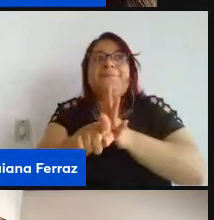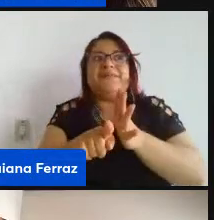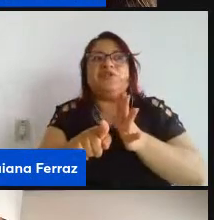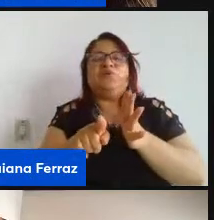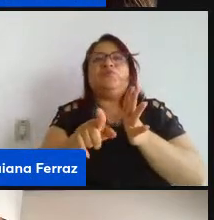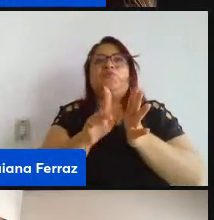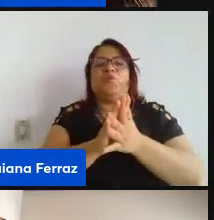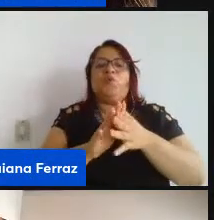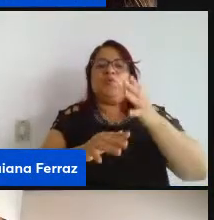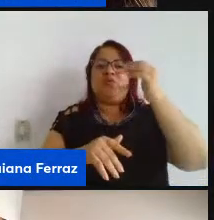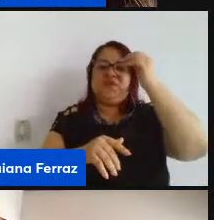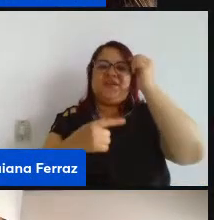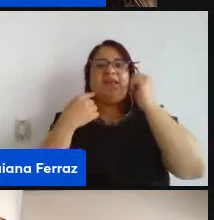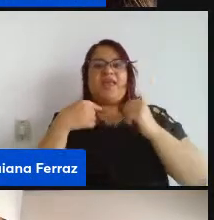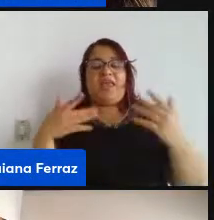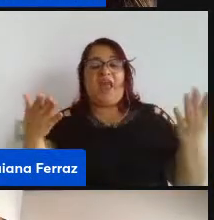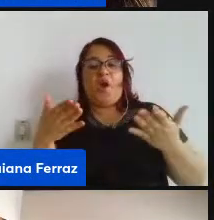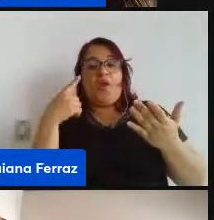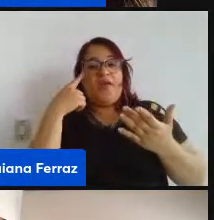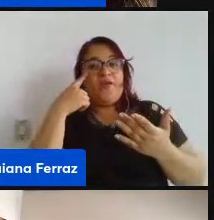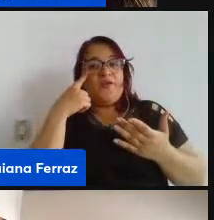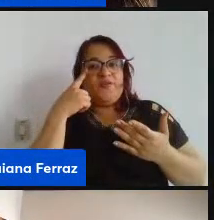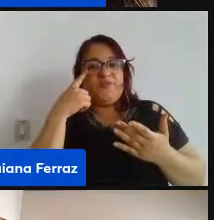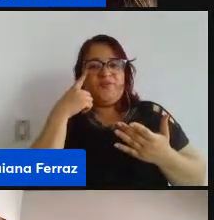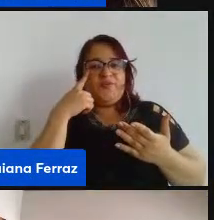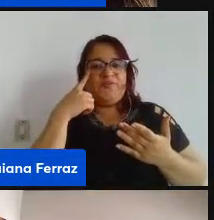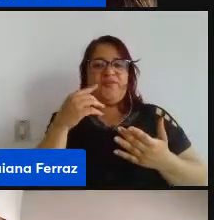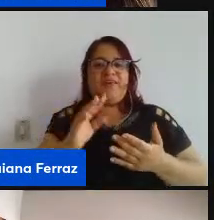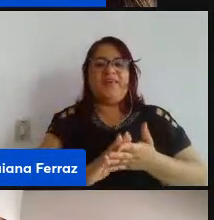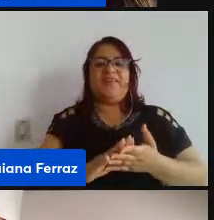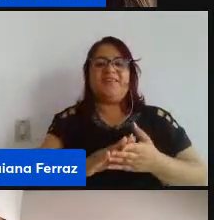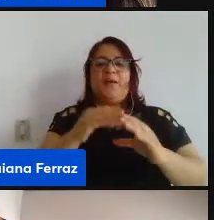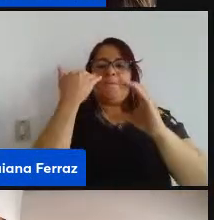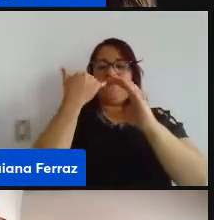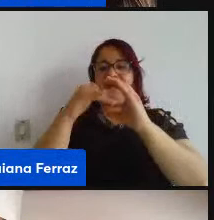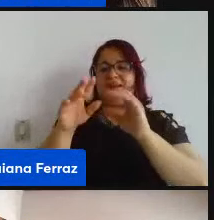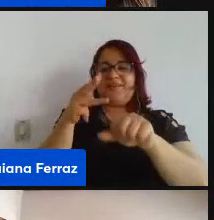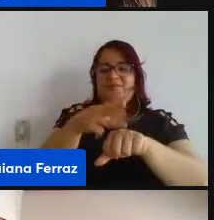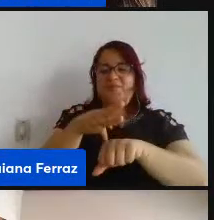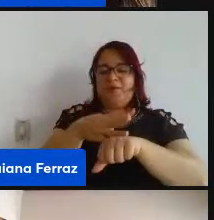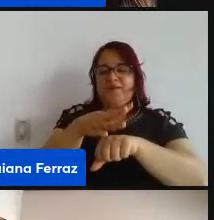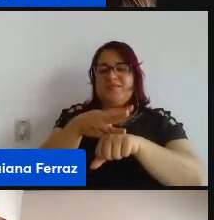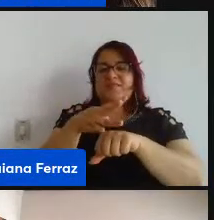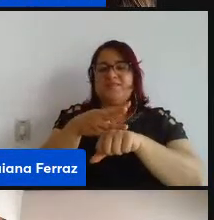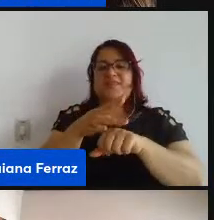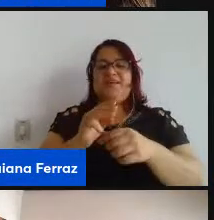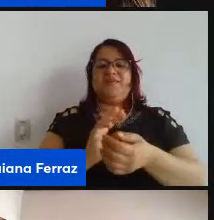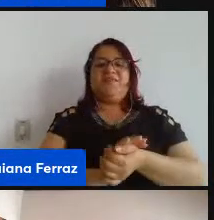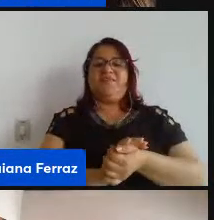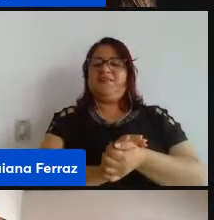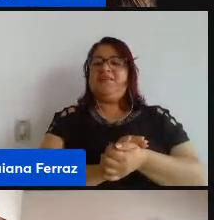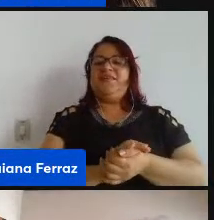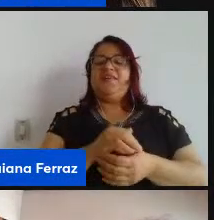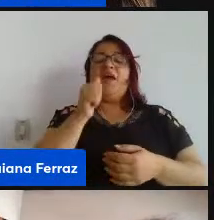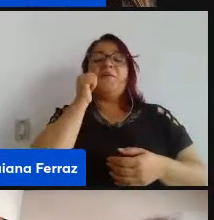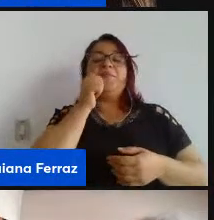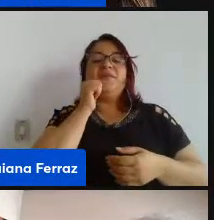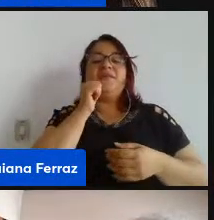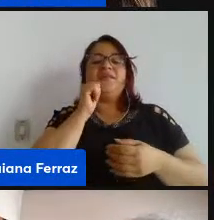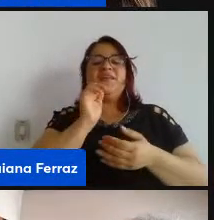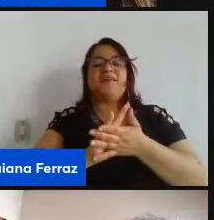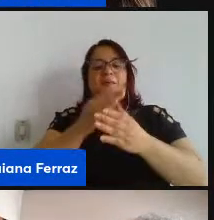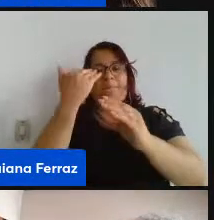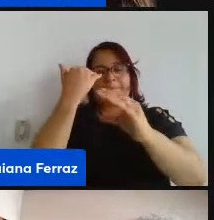veio aqui, eu vou ver, porque eles estão mandando pelo WhatsApp, diretamente. E a menina que me passa aqui. Está